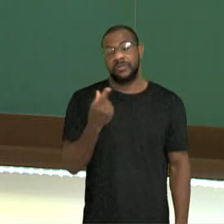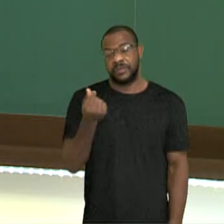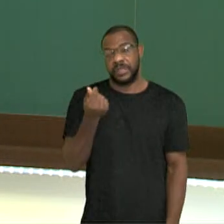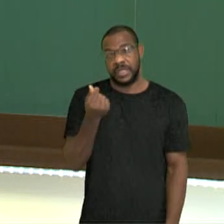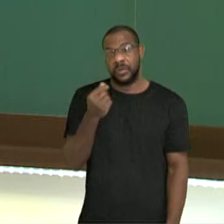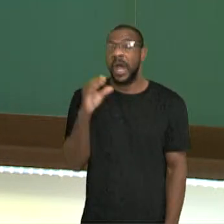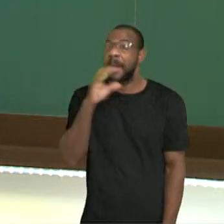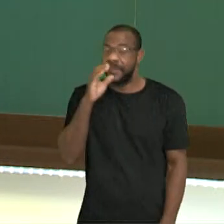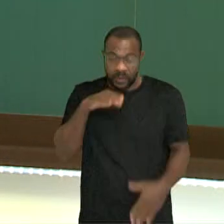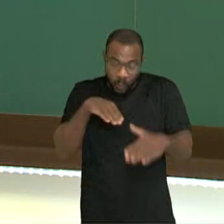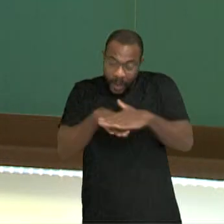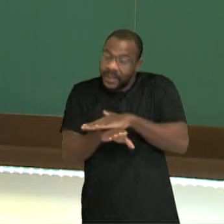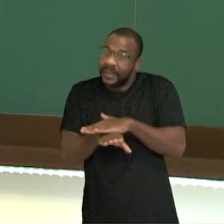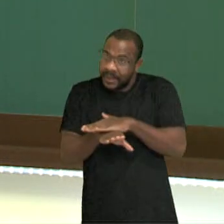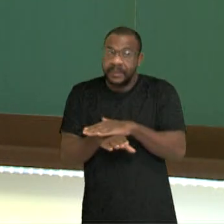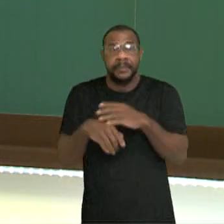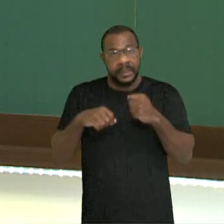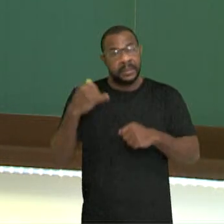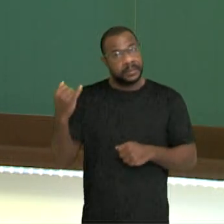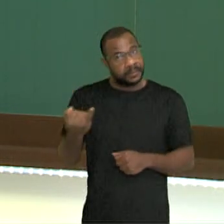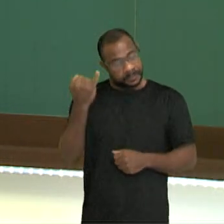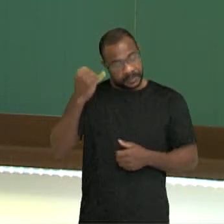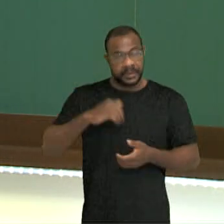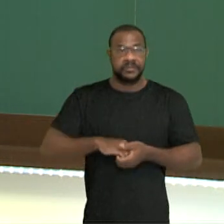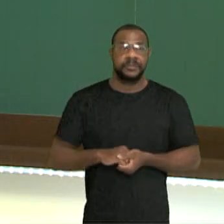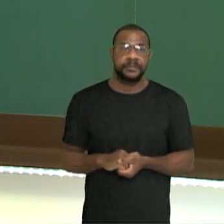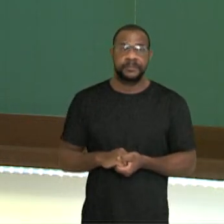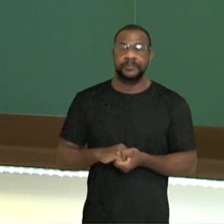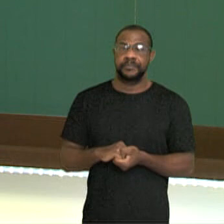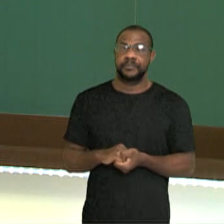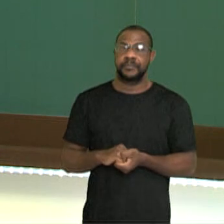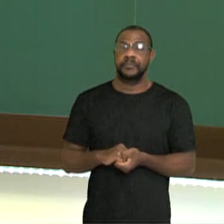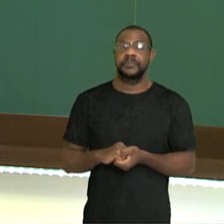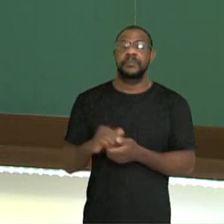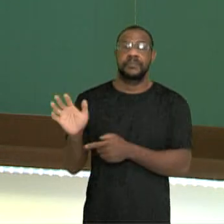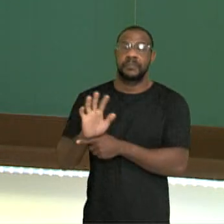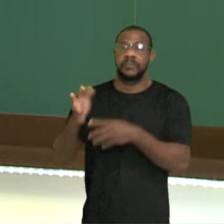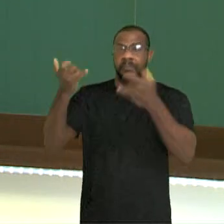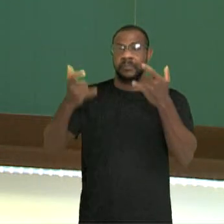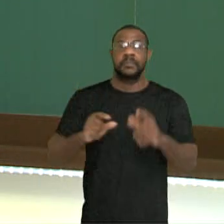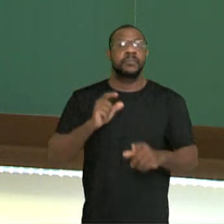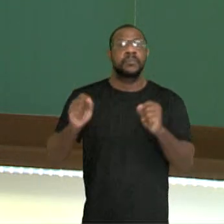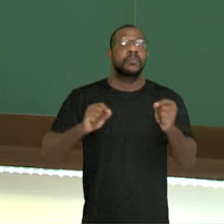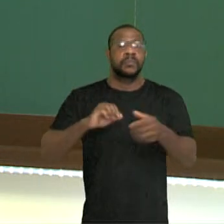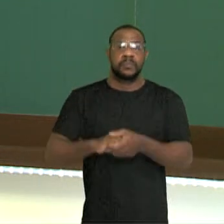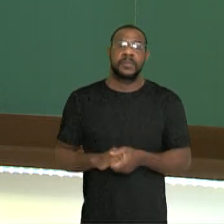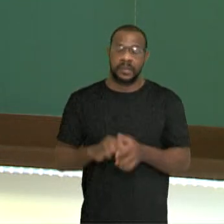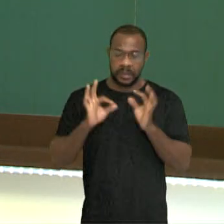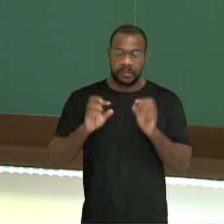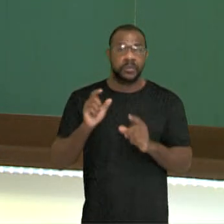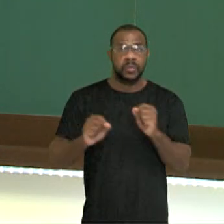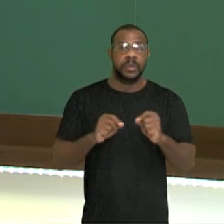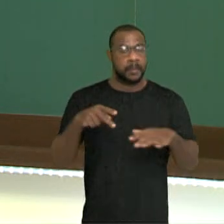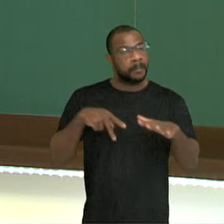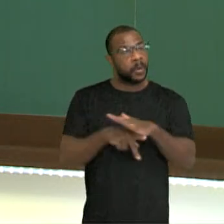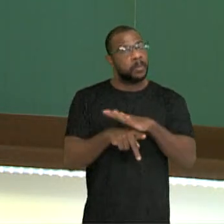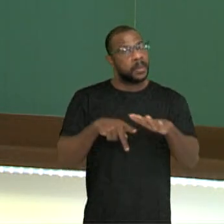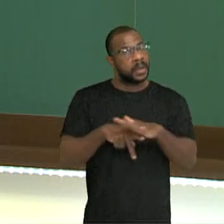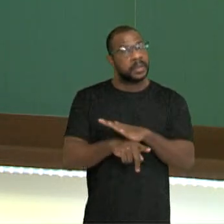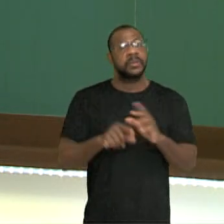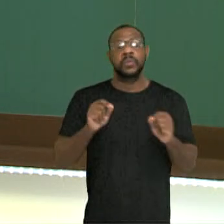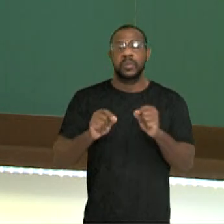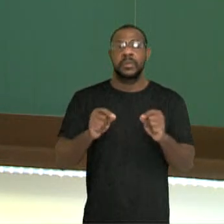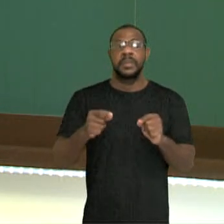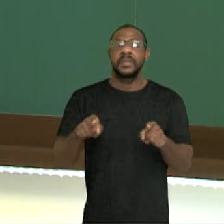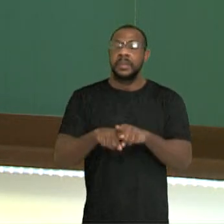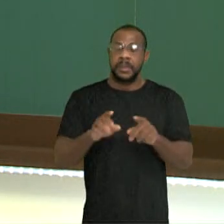eventualidades que podem acontecer na nossa vida, que é muito importante. Nesse vídeo nós conversamos exatamente sobre a poupança e os